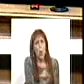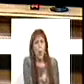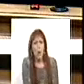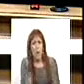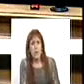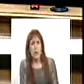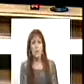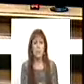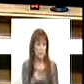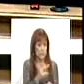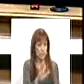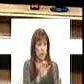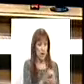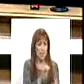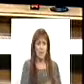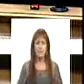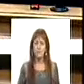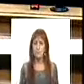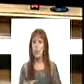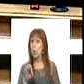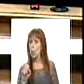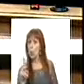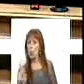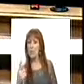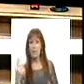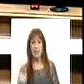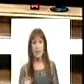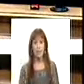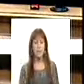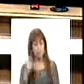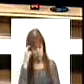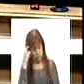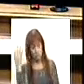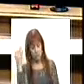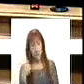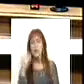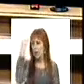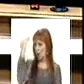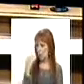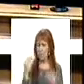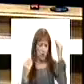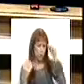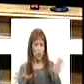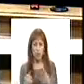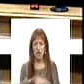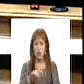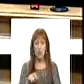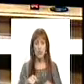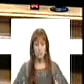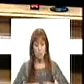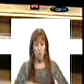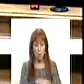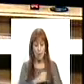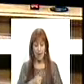sexual dos membros desse casal. O PEV teve em conta recomendações do Conselho Nacional de